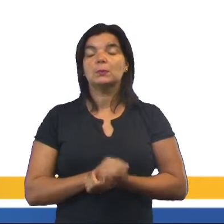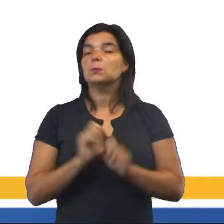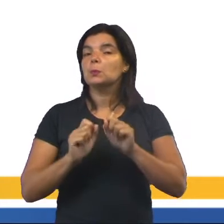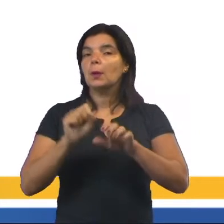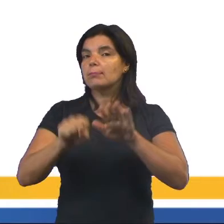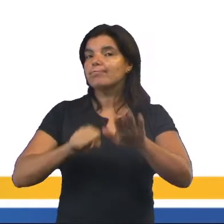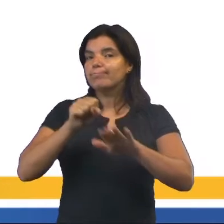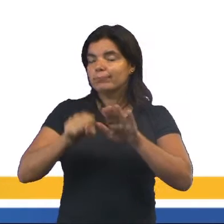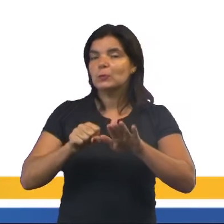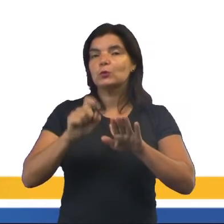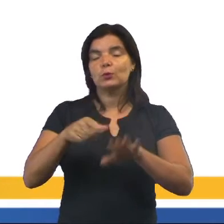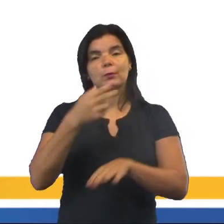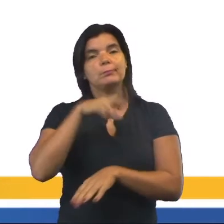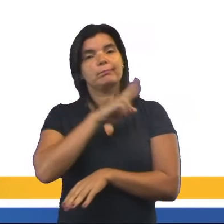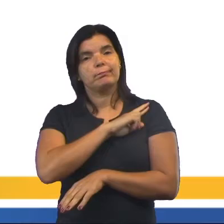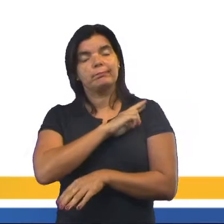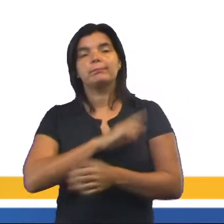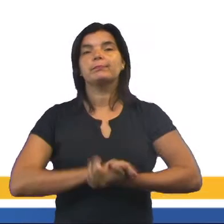fazem.